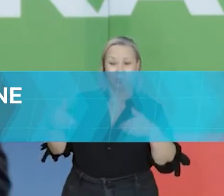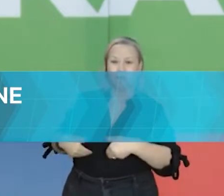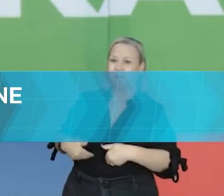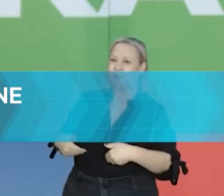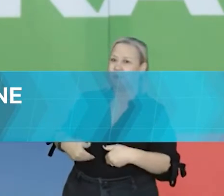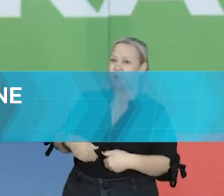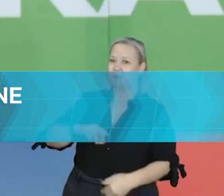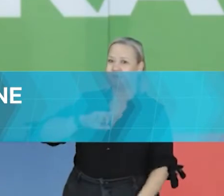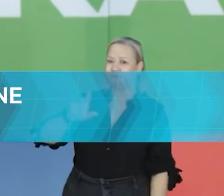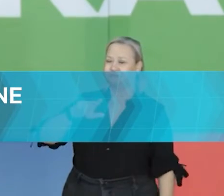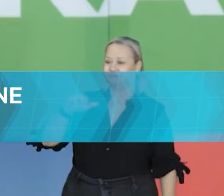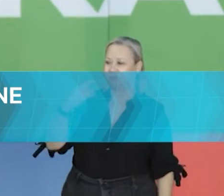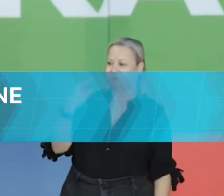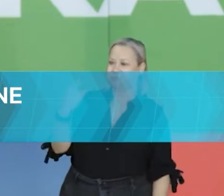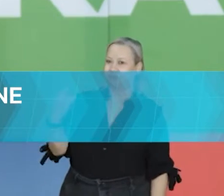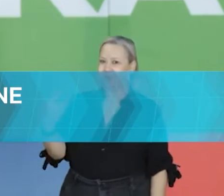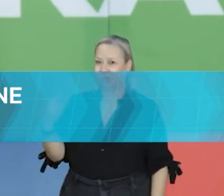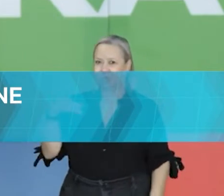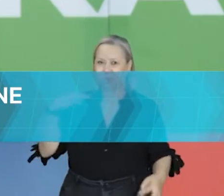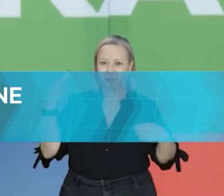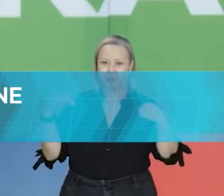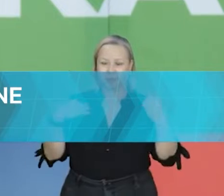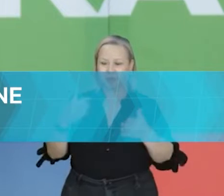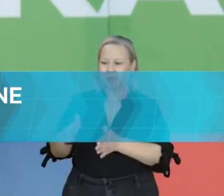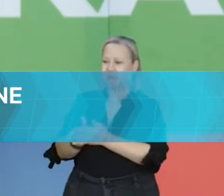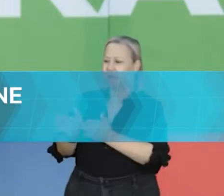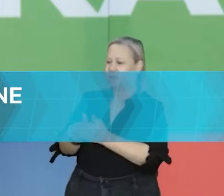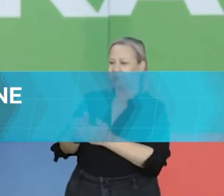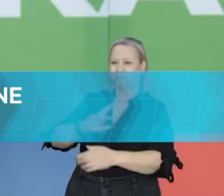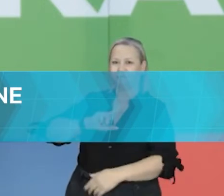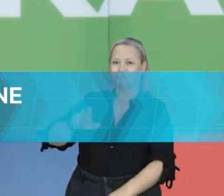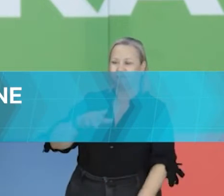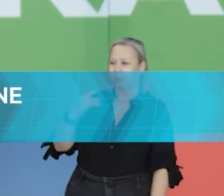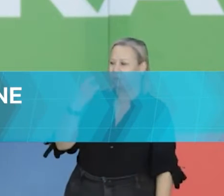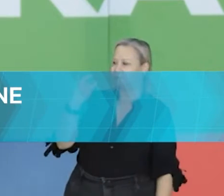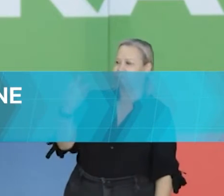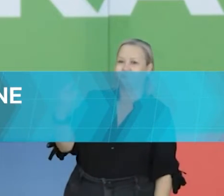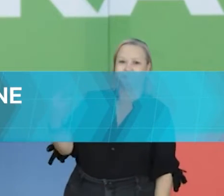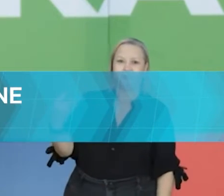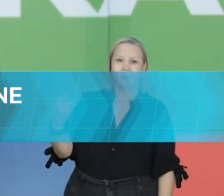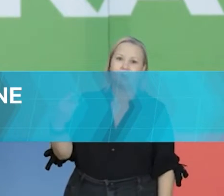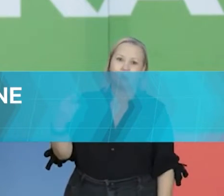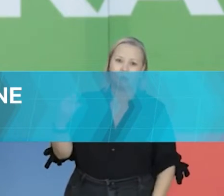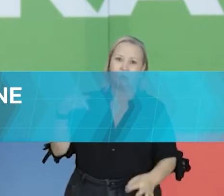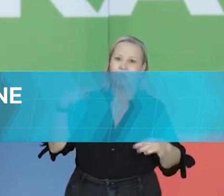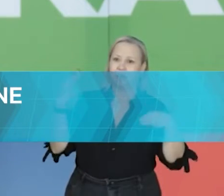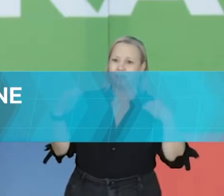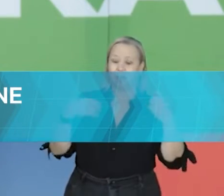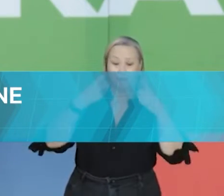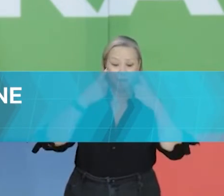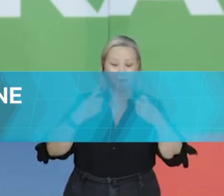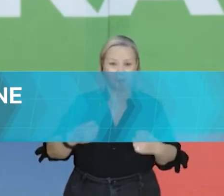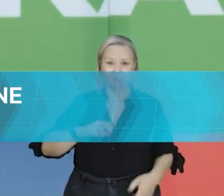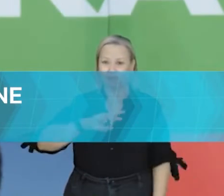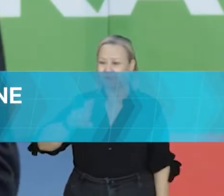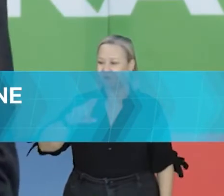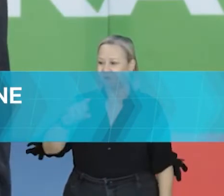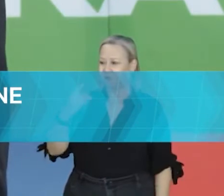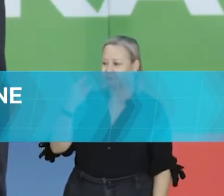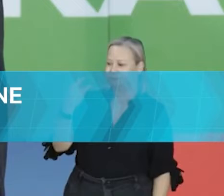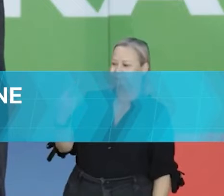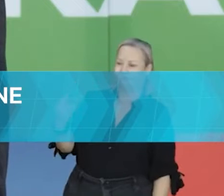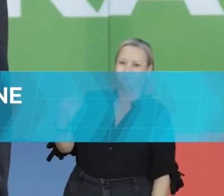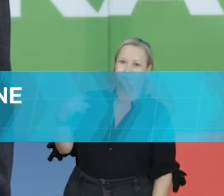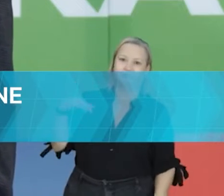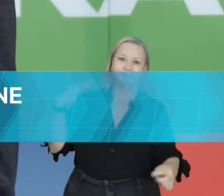pobreza Não atrai turismo violência muito menos e